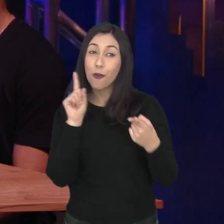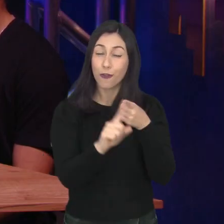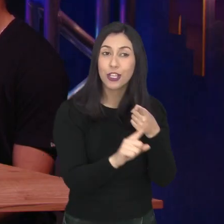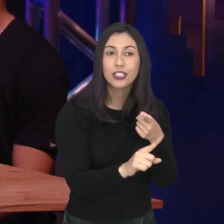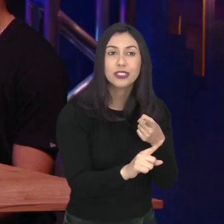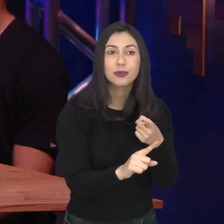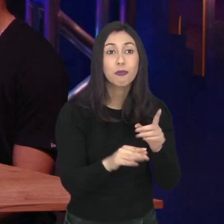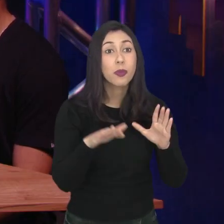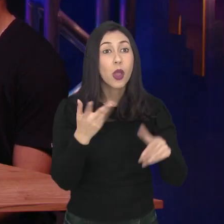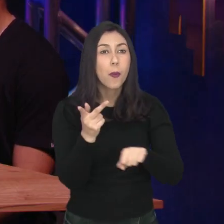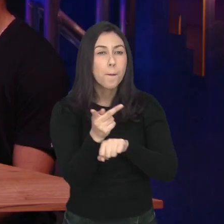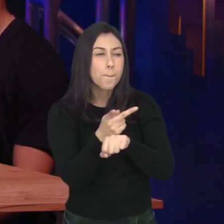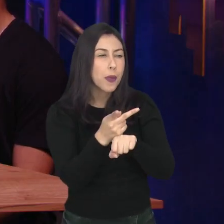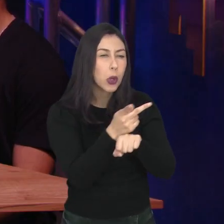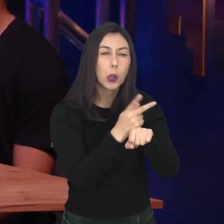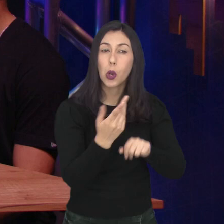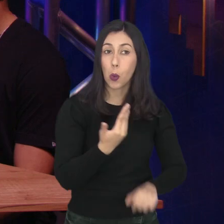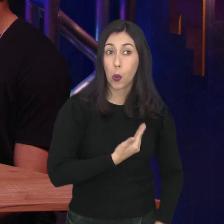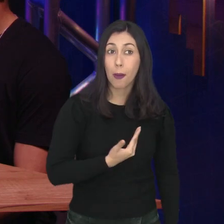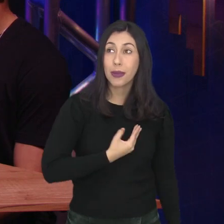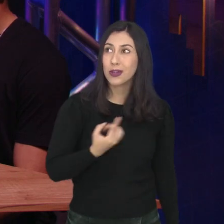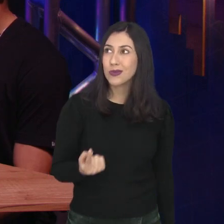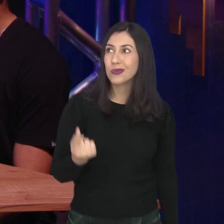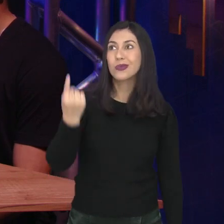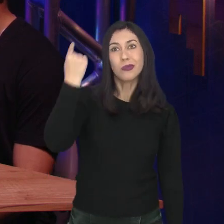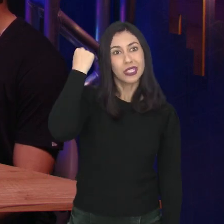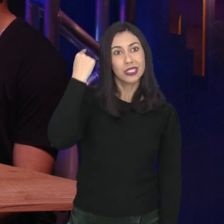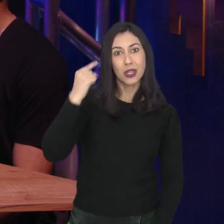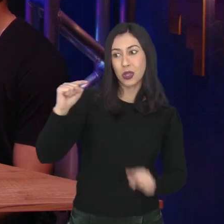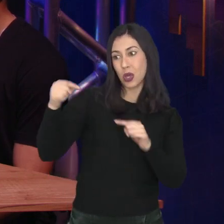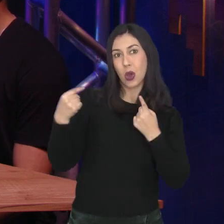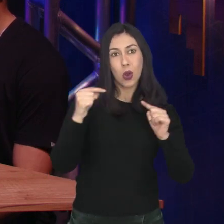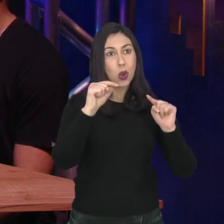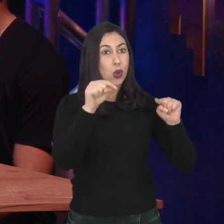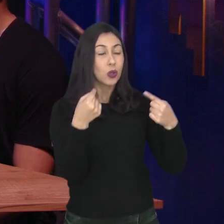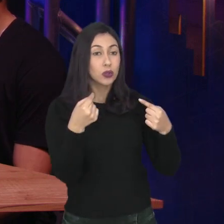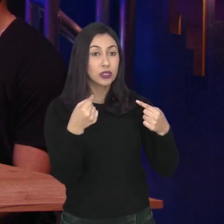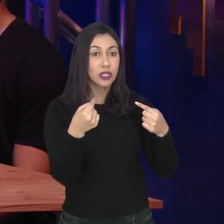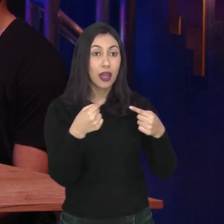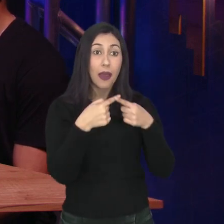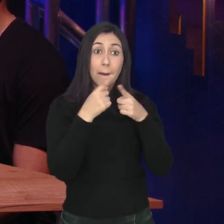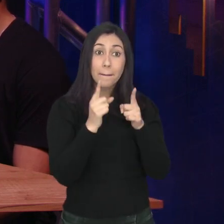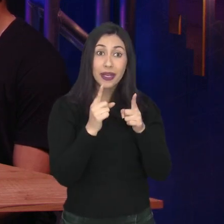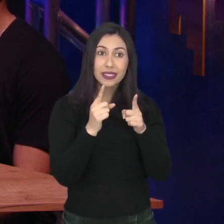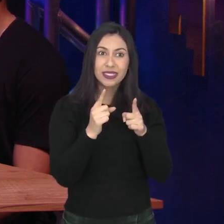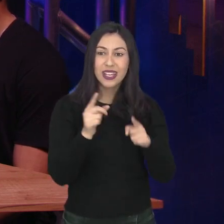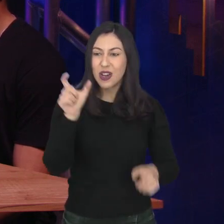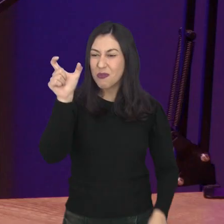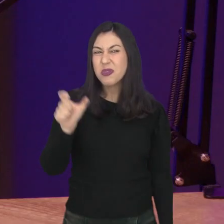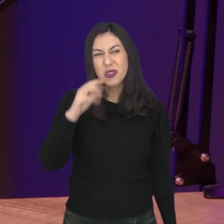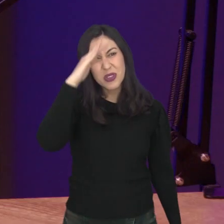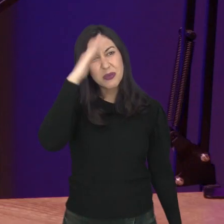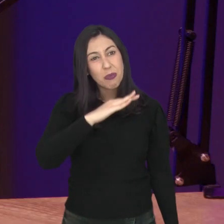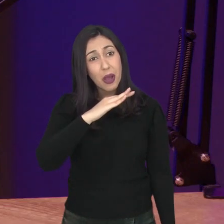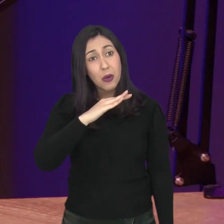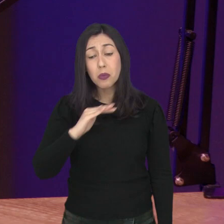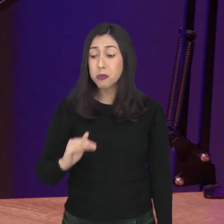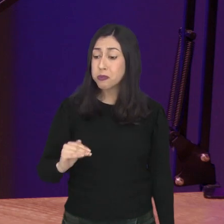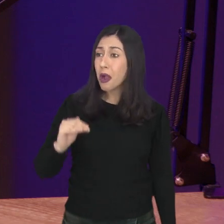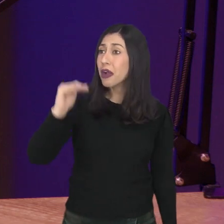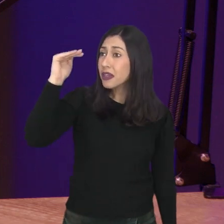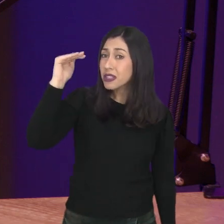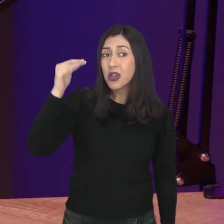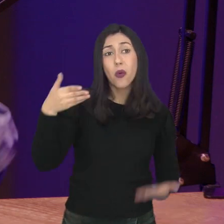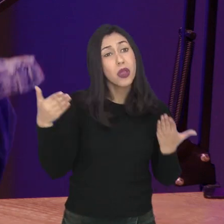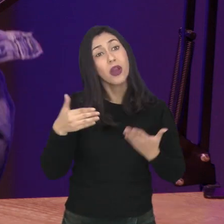E ela vai atrás, então, desses colegas que faziam mal pra ela. E a Yeonjin virou uma super mãe. Ela é uma ótima mãe, ela é